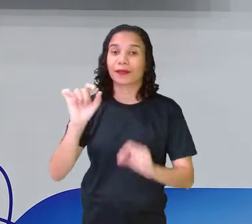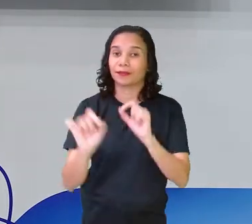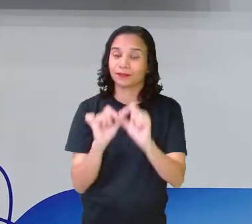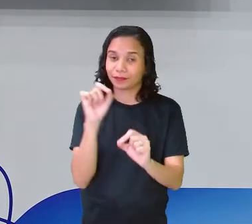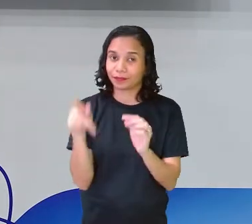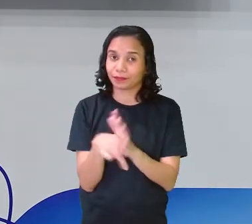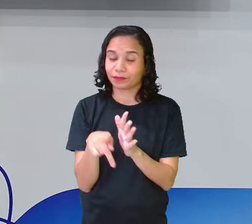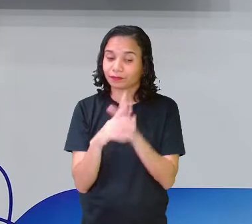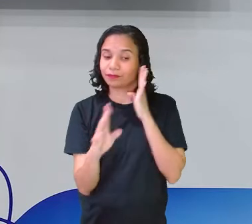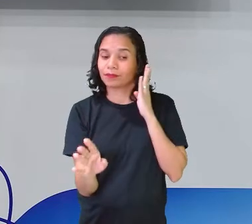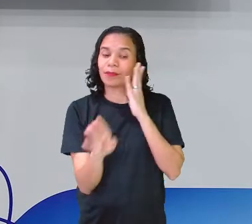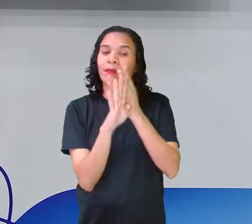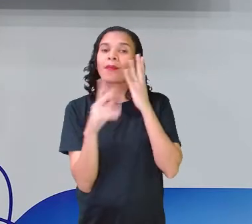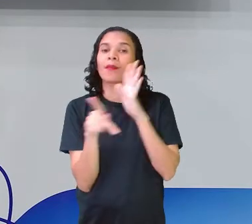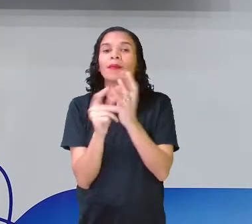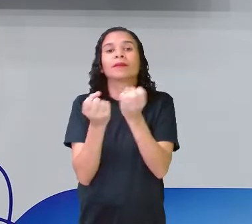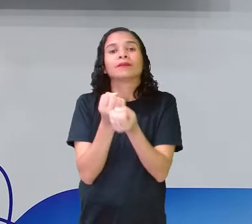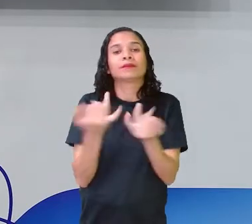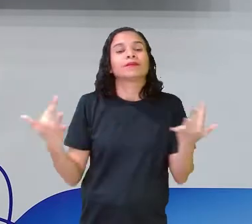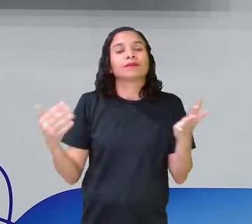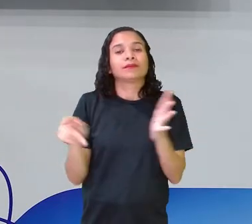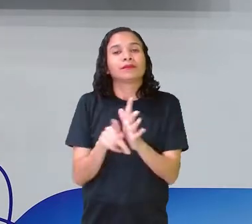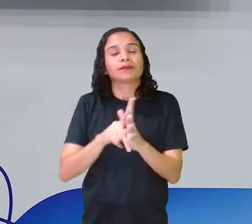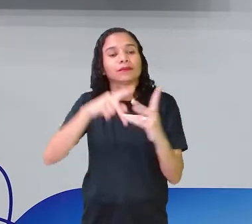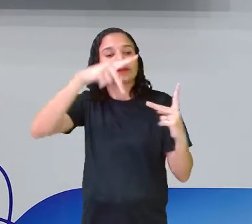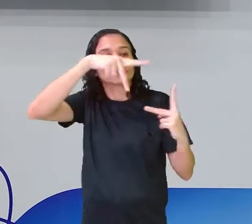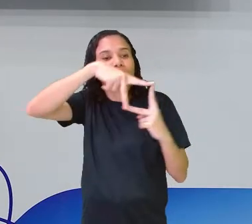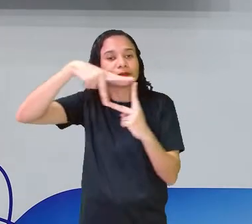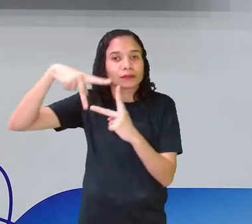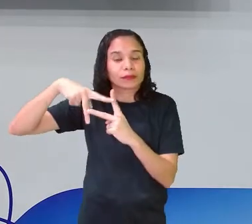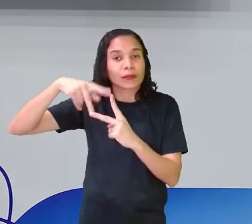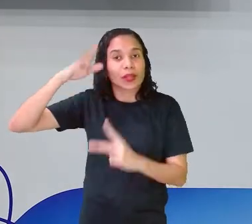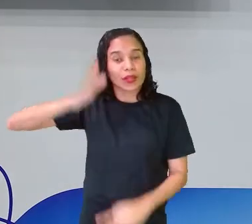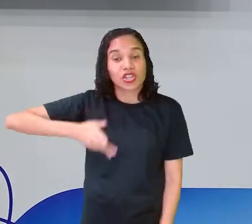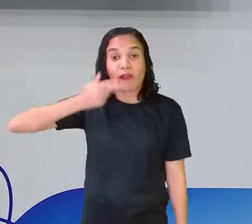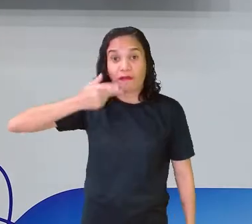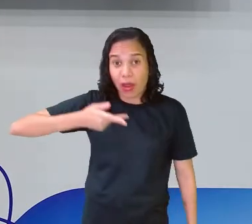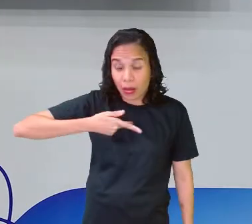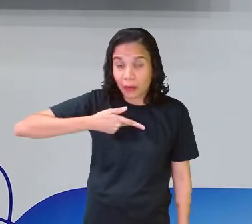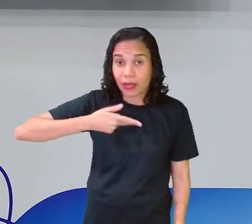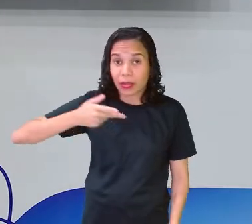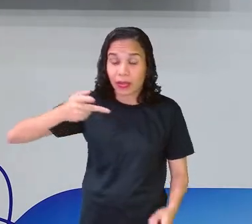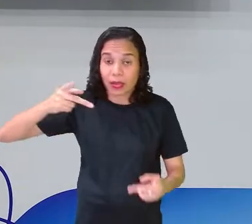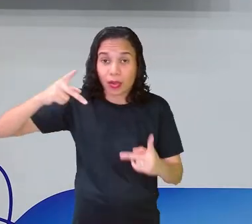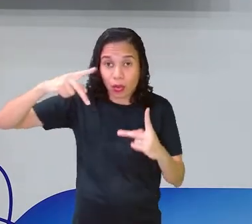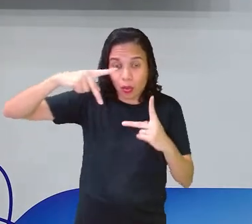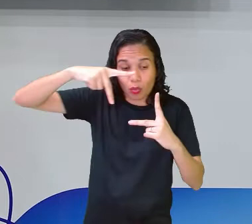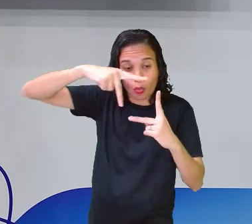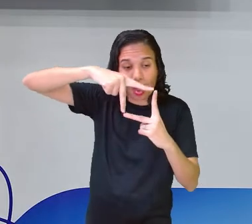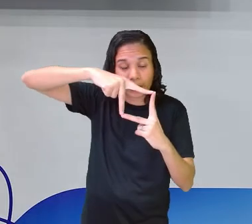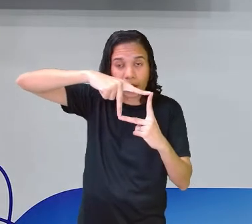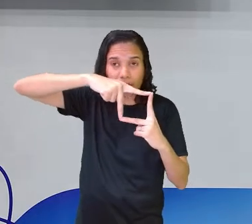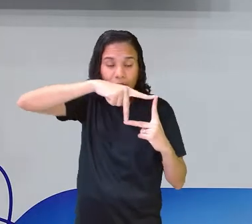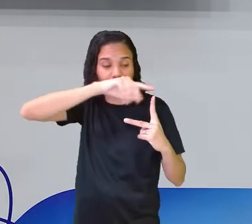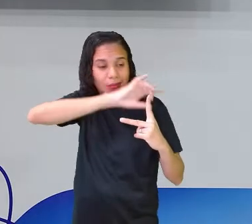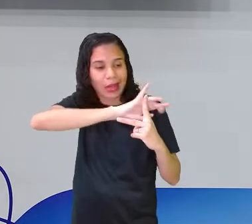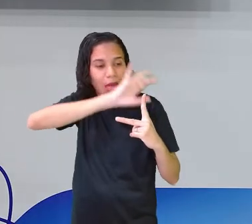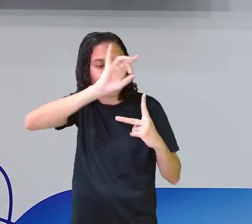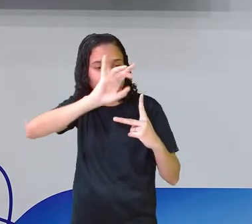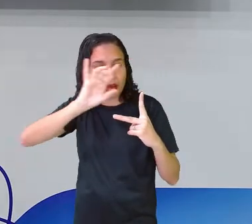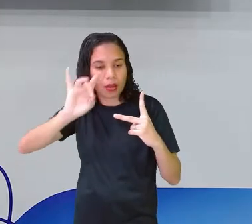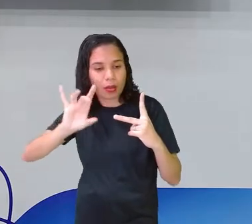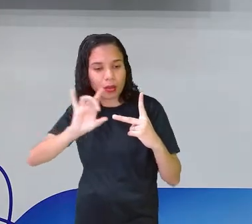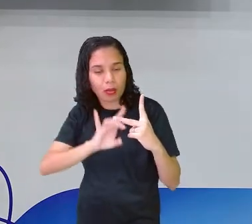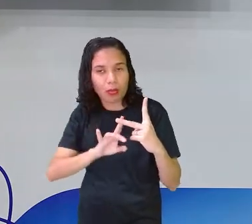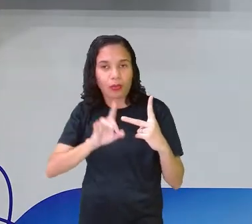preciso descobrir a quantidade de quadradinhos. Porque já está me dizendo lá que cada quadradinho com um X